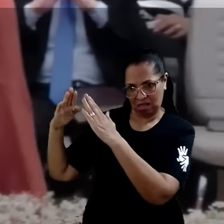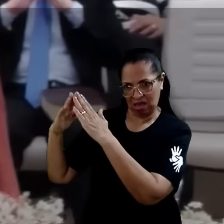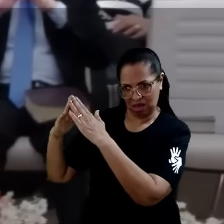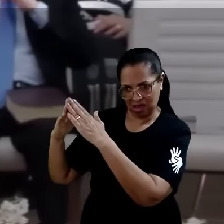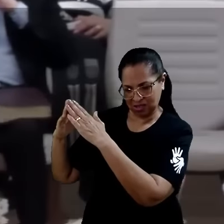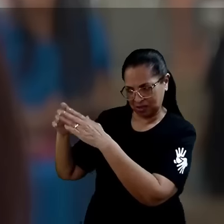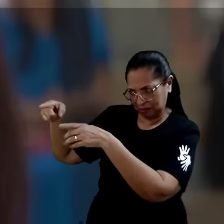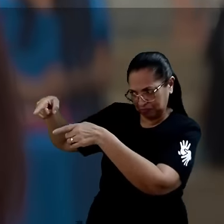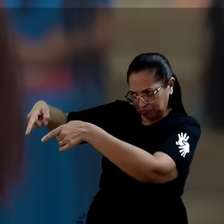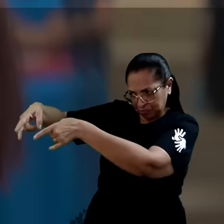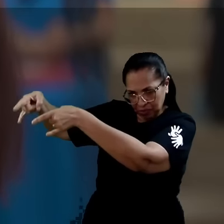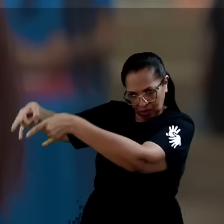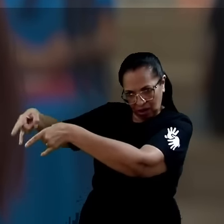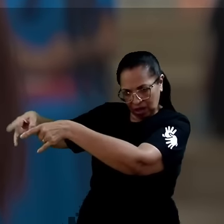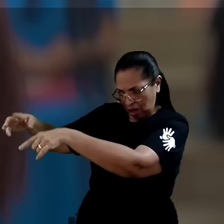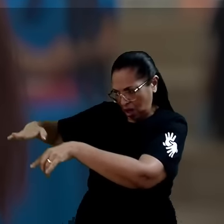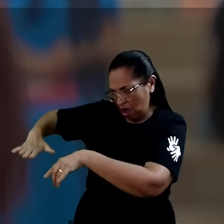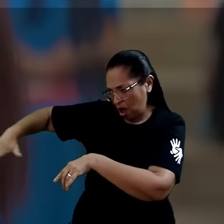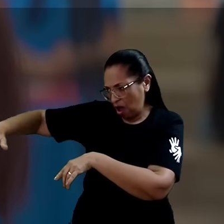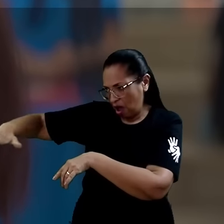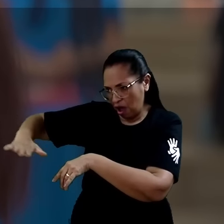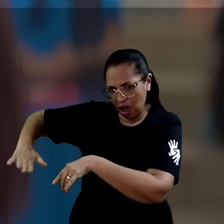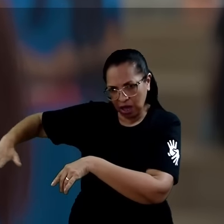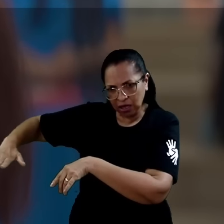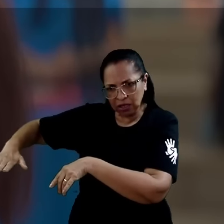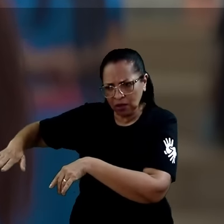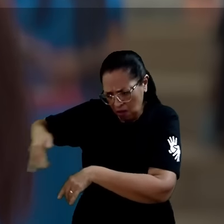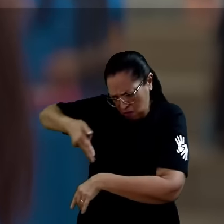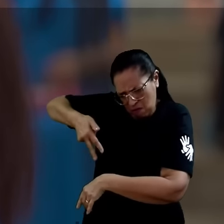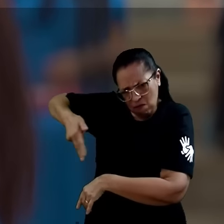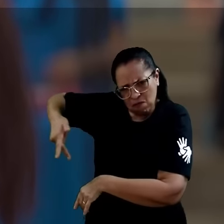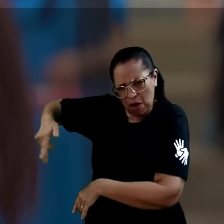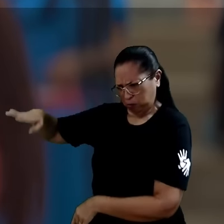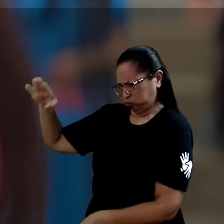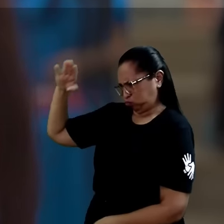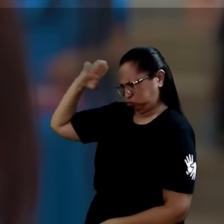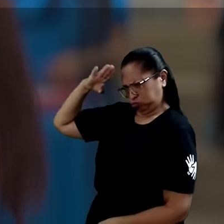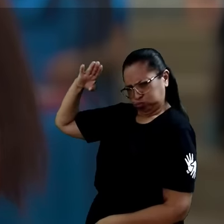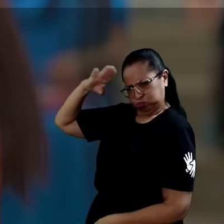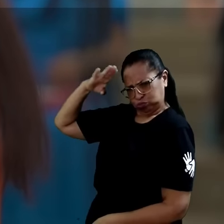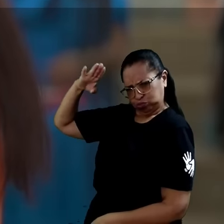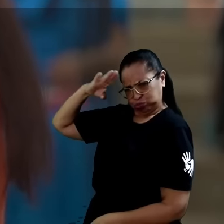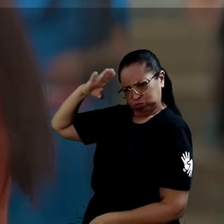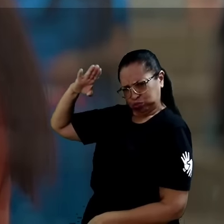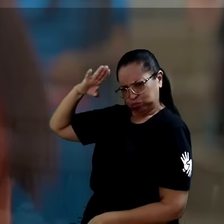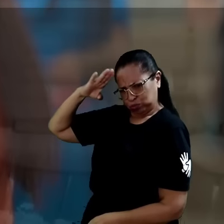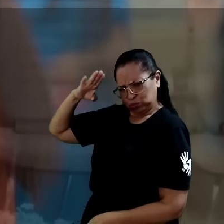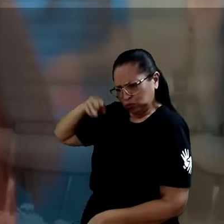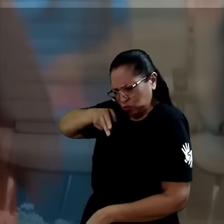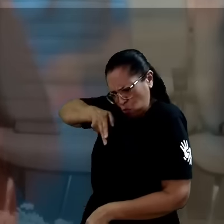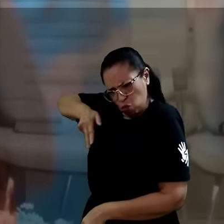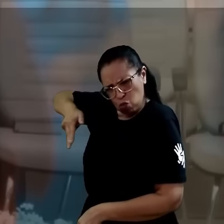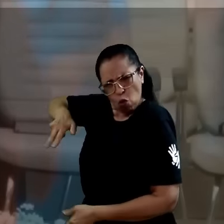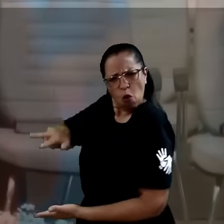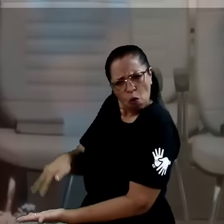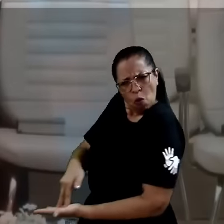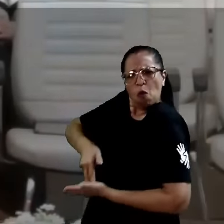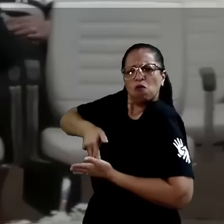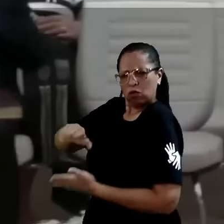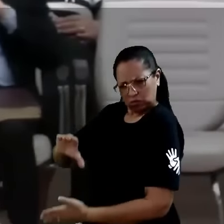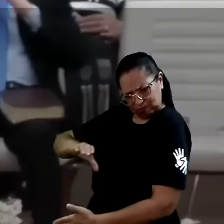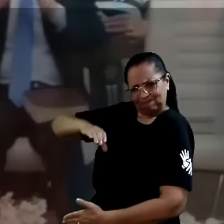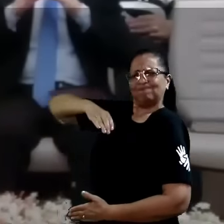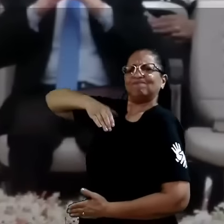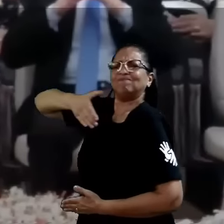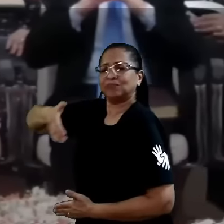e diz assim Diz o Senhor e ele vai entender que esse Deus fala que